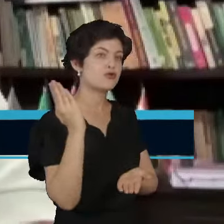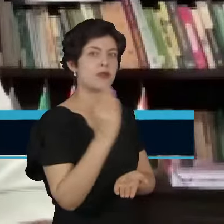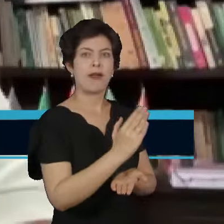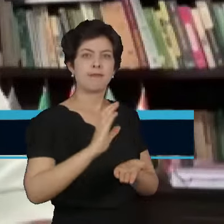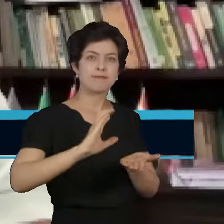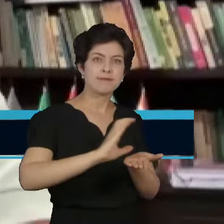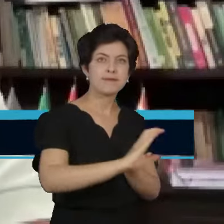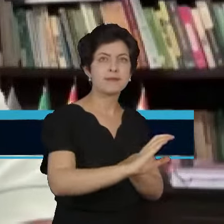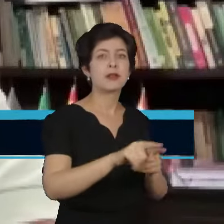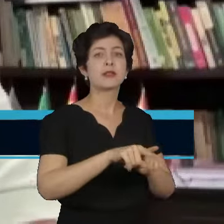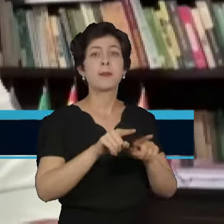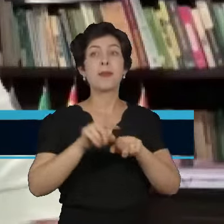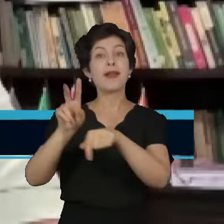e e para empréstimo.